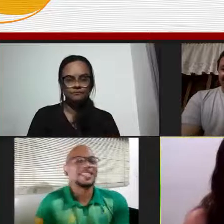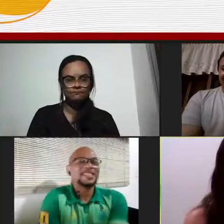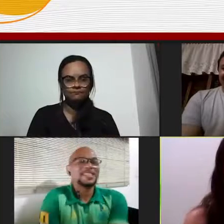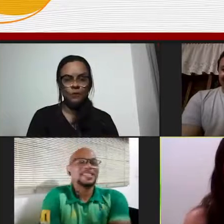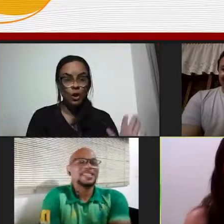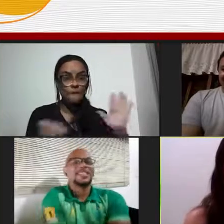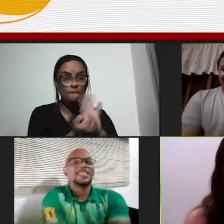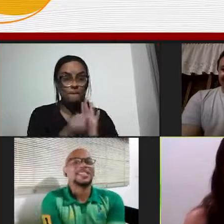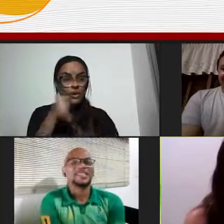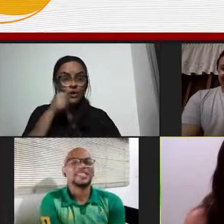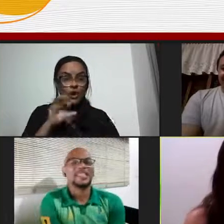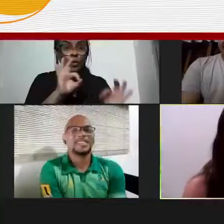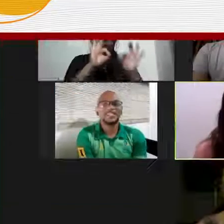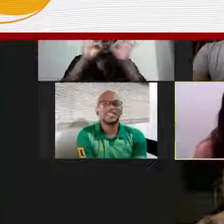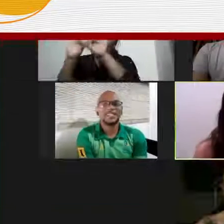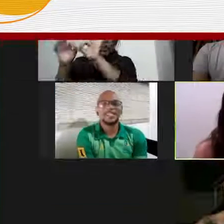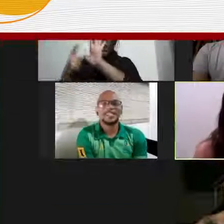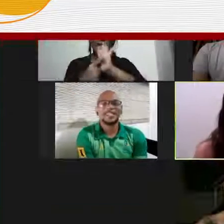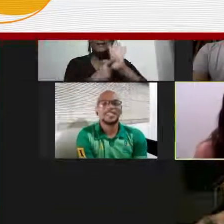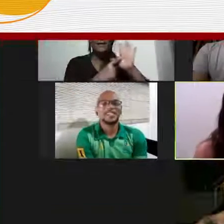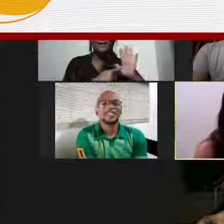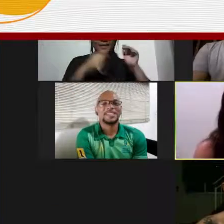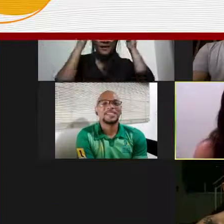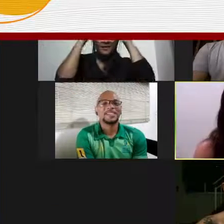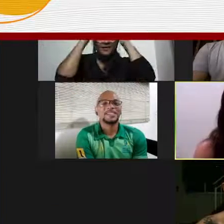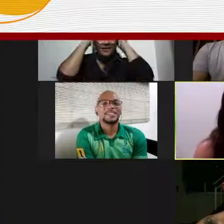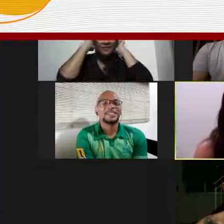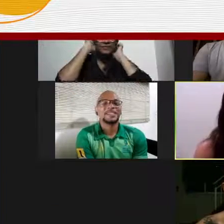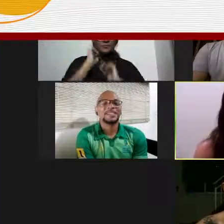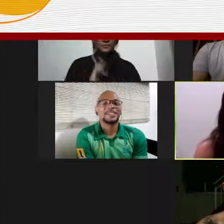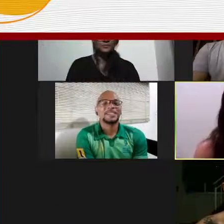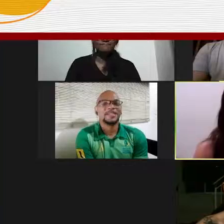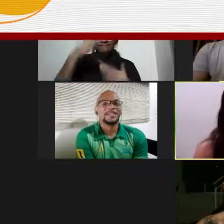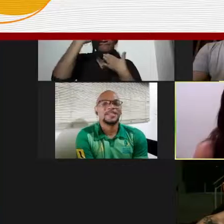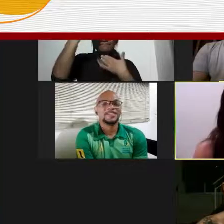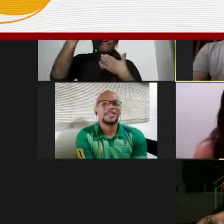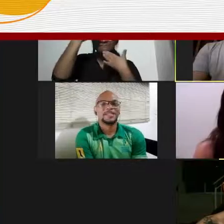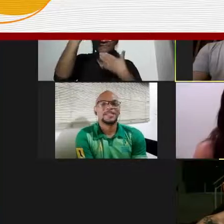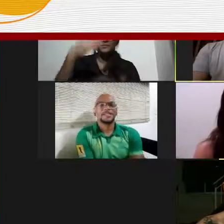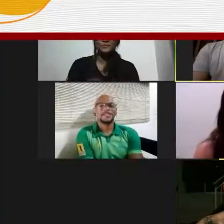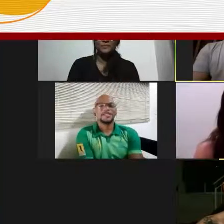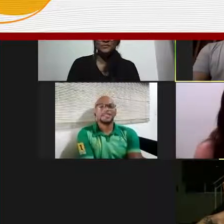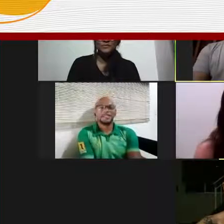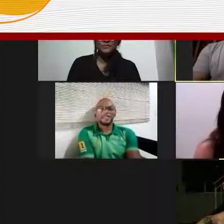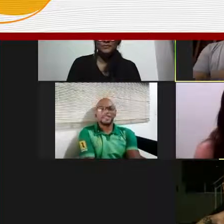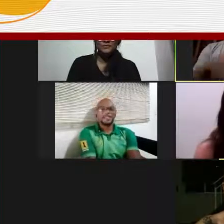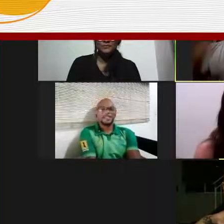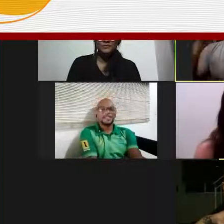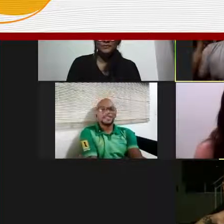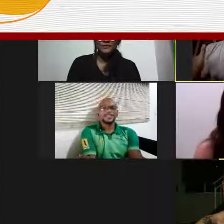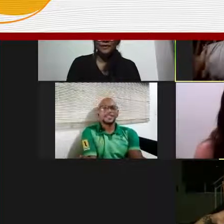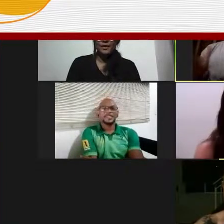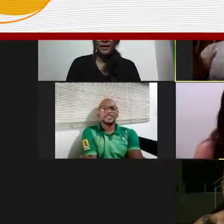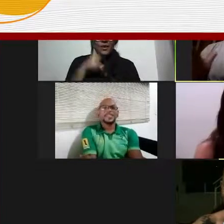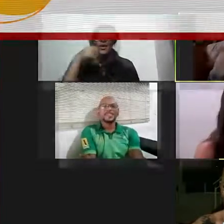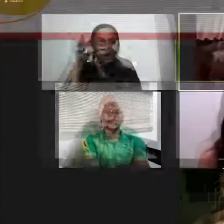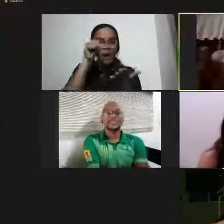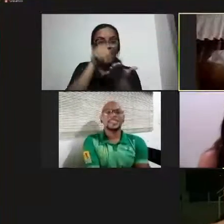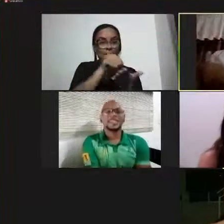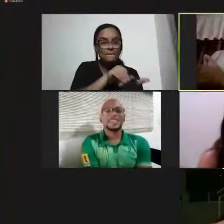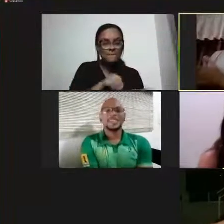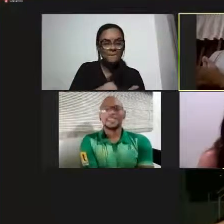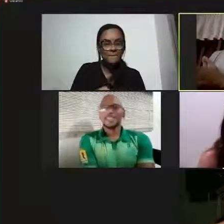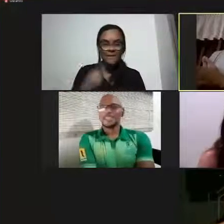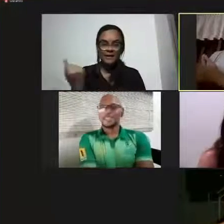fechamento aí lindo, com todo mundo aqui junto. Quero agradecer... Isso aí, bota as meninas, porque até agora a